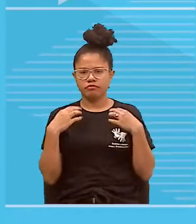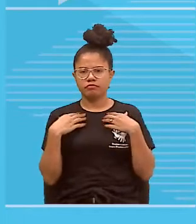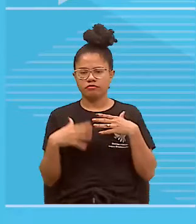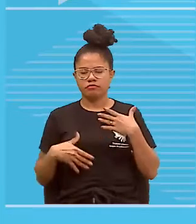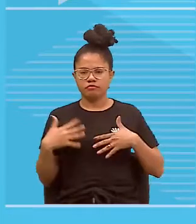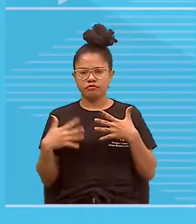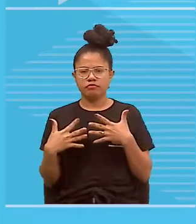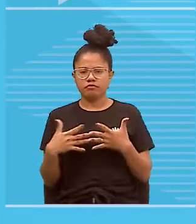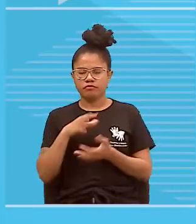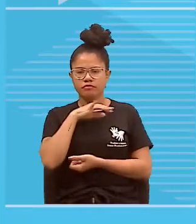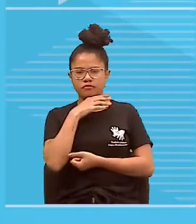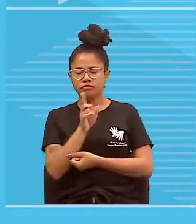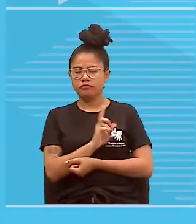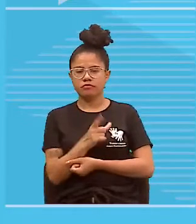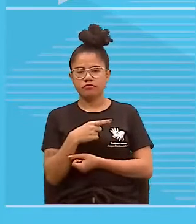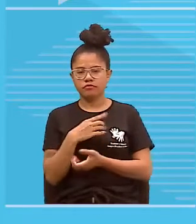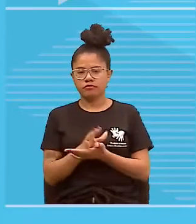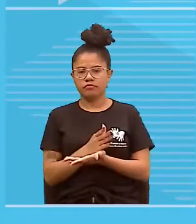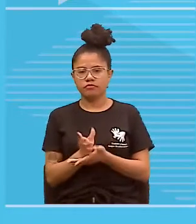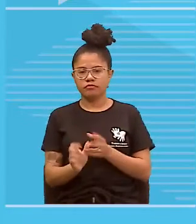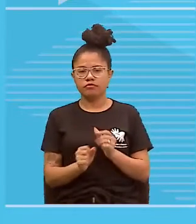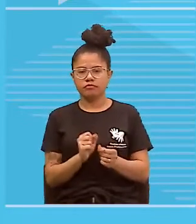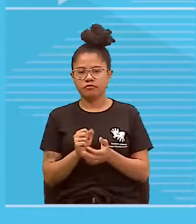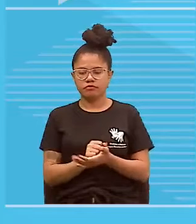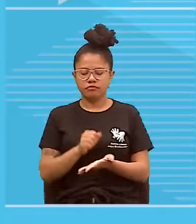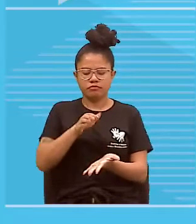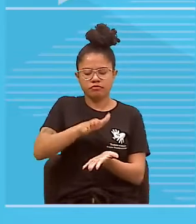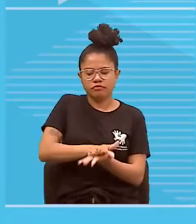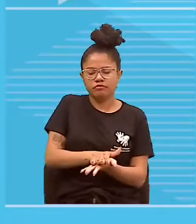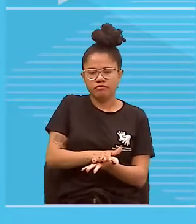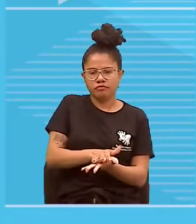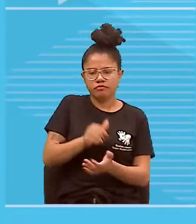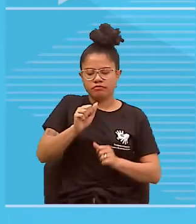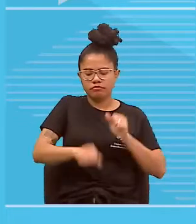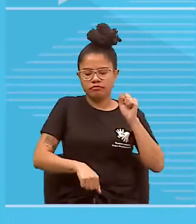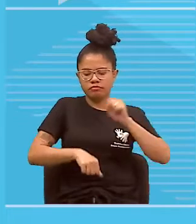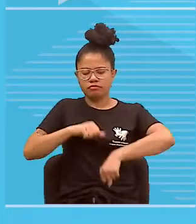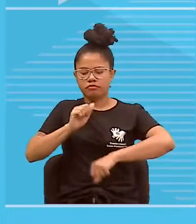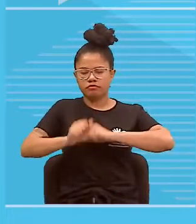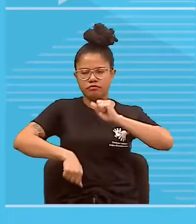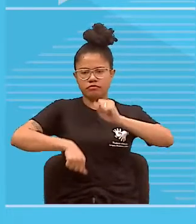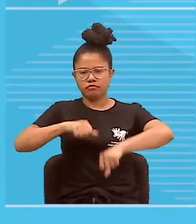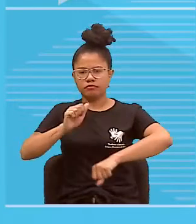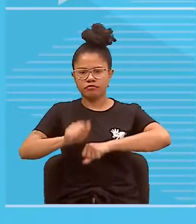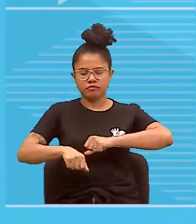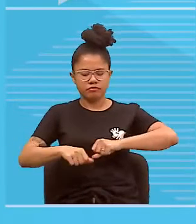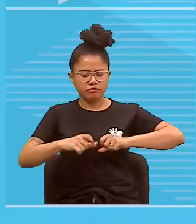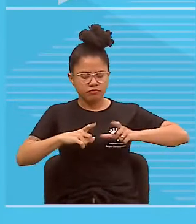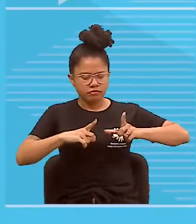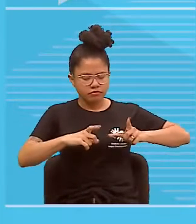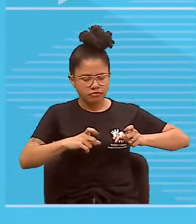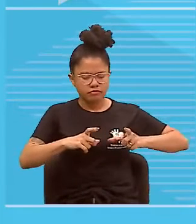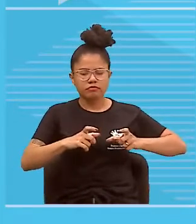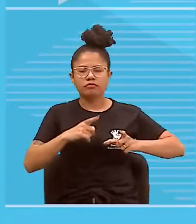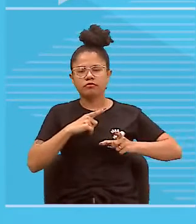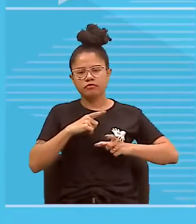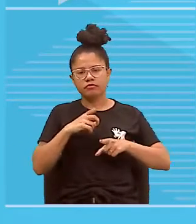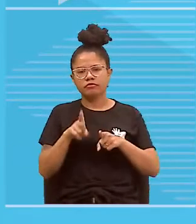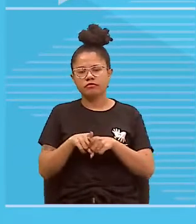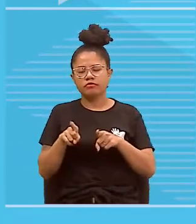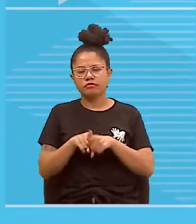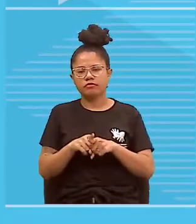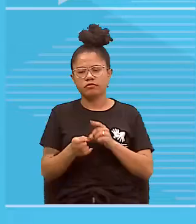registros né que são por exemplo uma pegada né ficou uma pegada como a gente vai ver de um Australopithecus